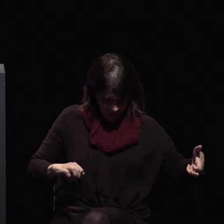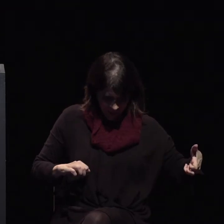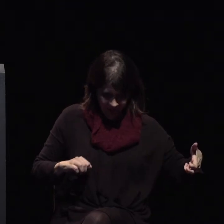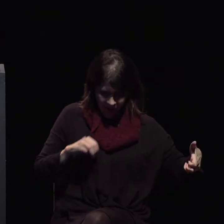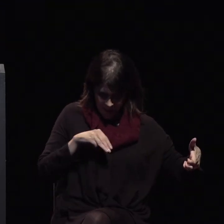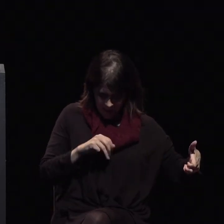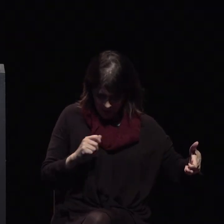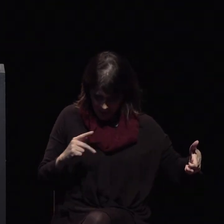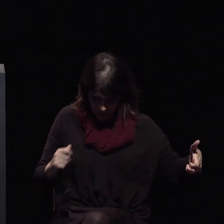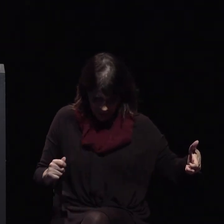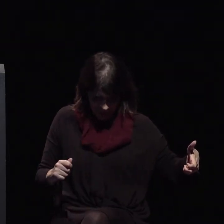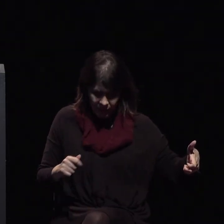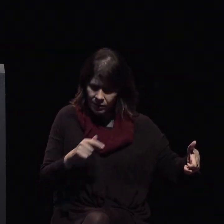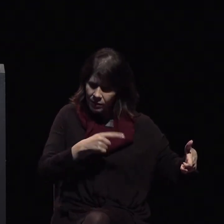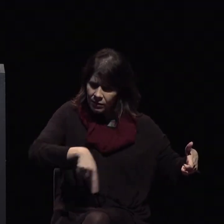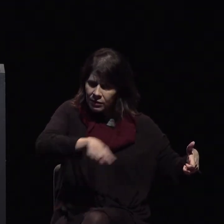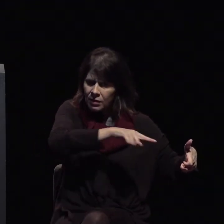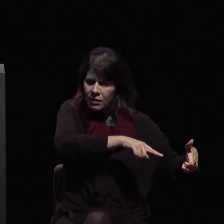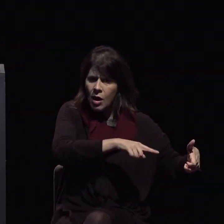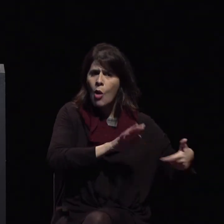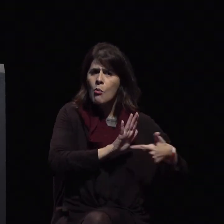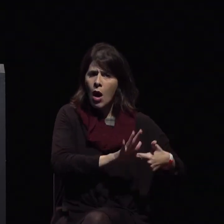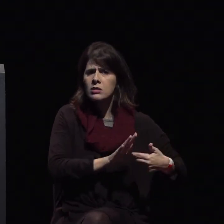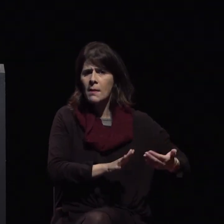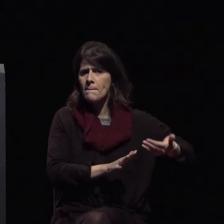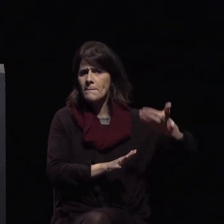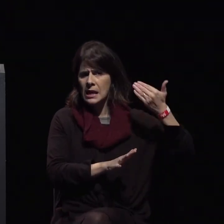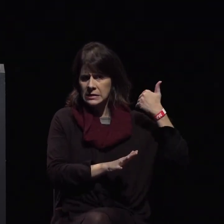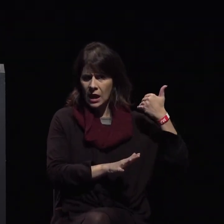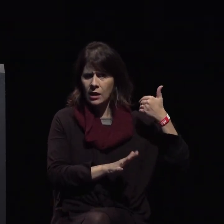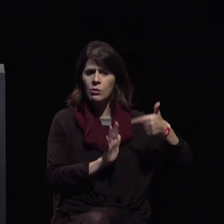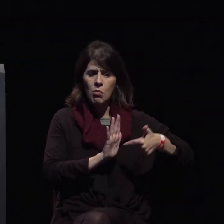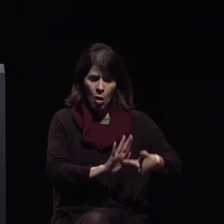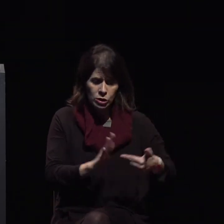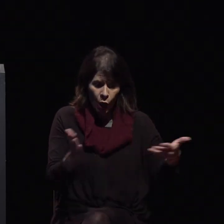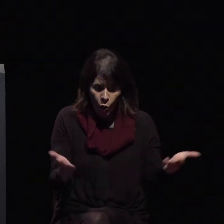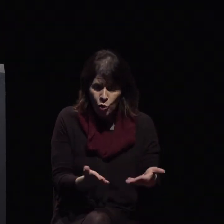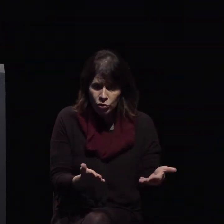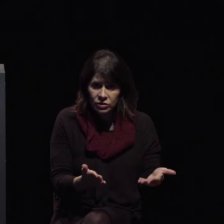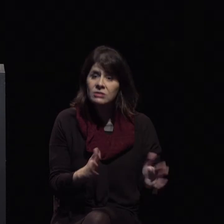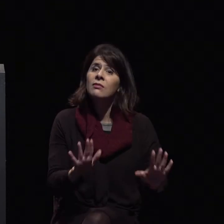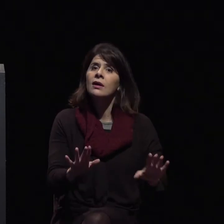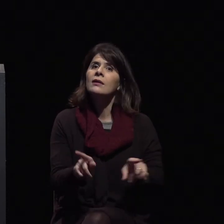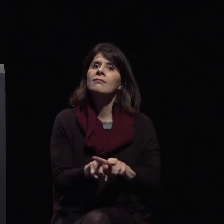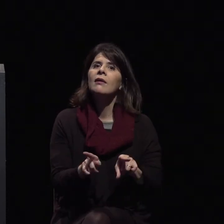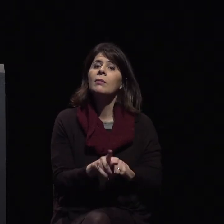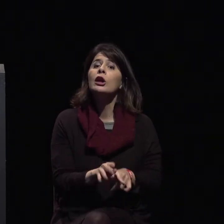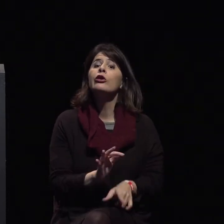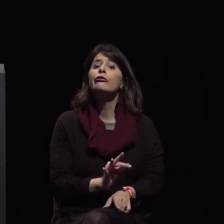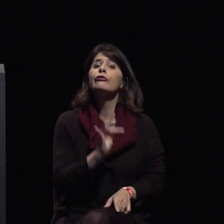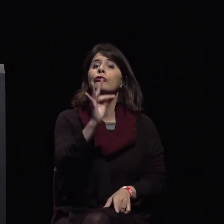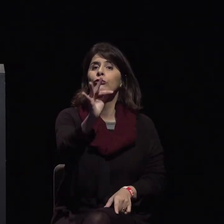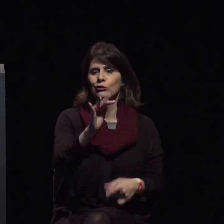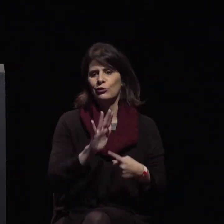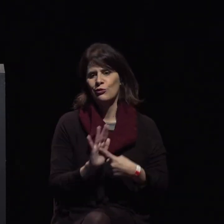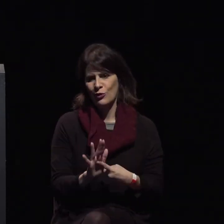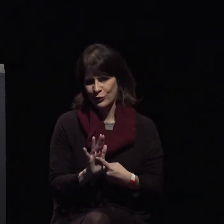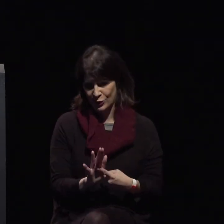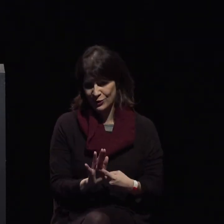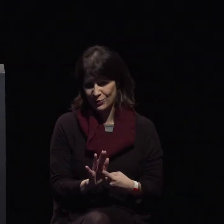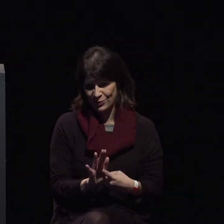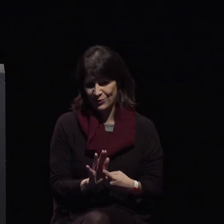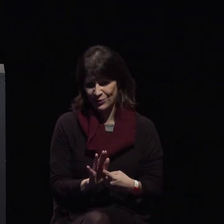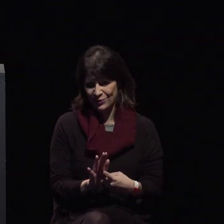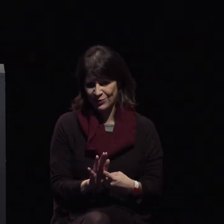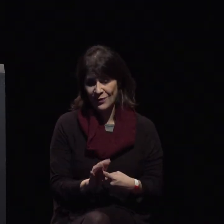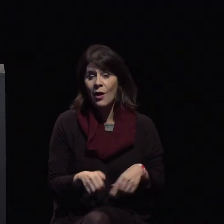a gente indica o passado, a gente indica o hoje e a gente indica um futuro. Conversar sobre quem a